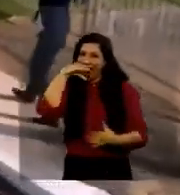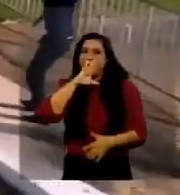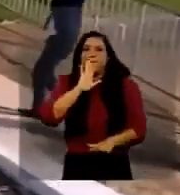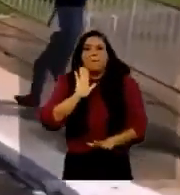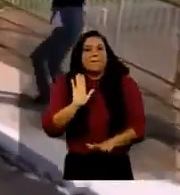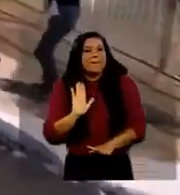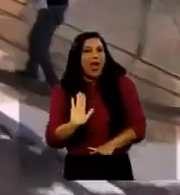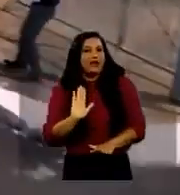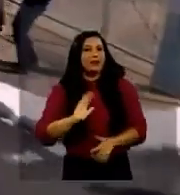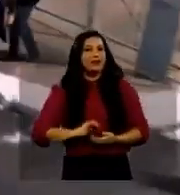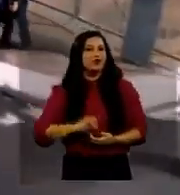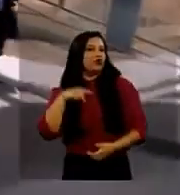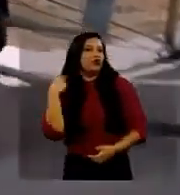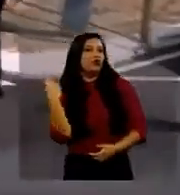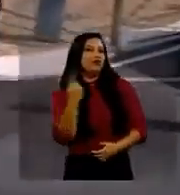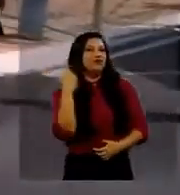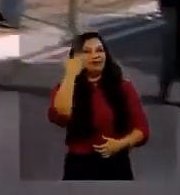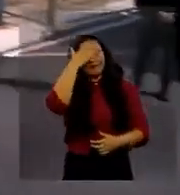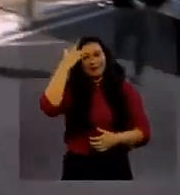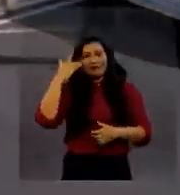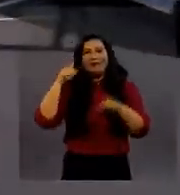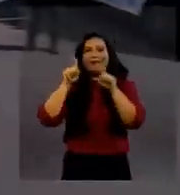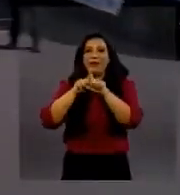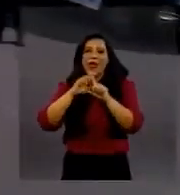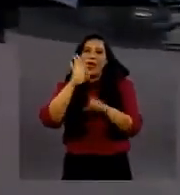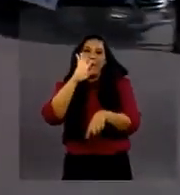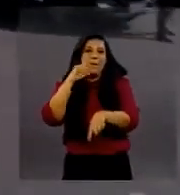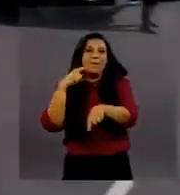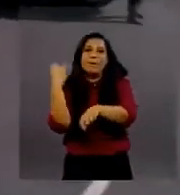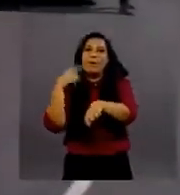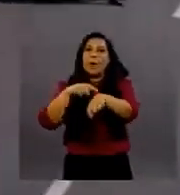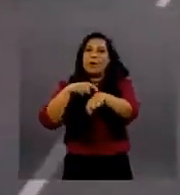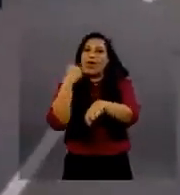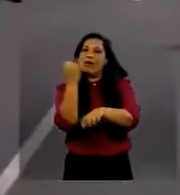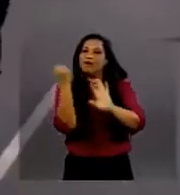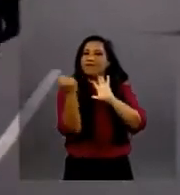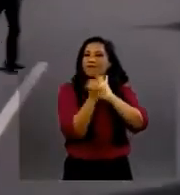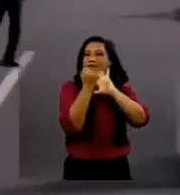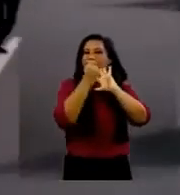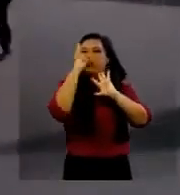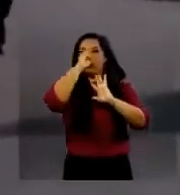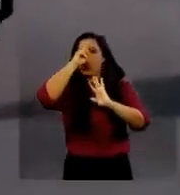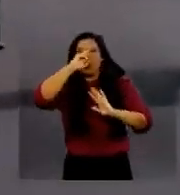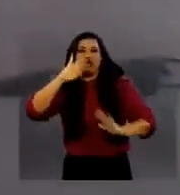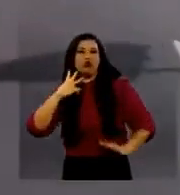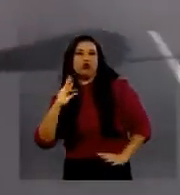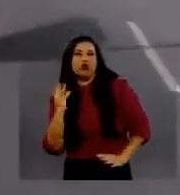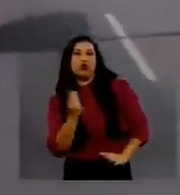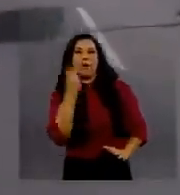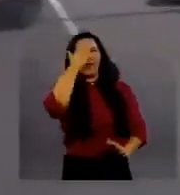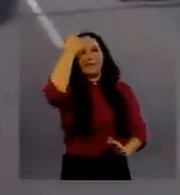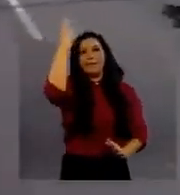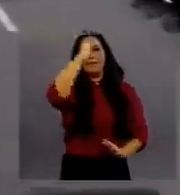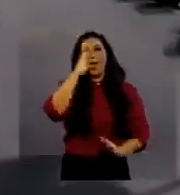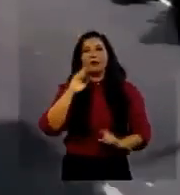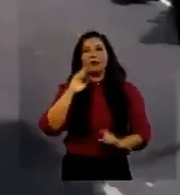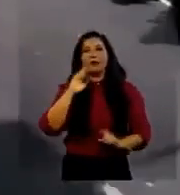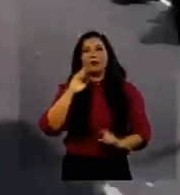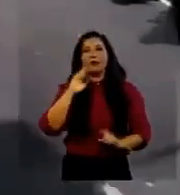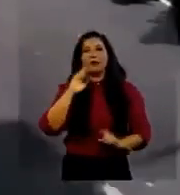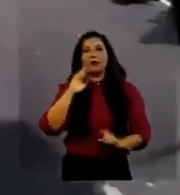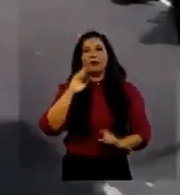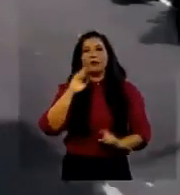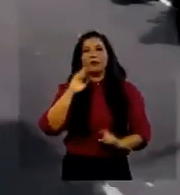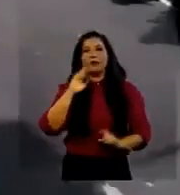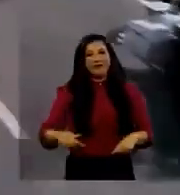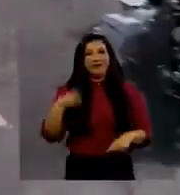mas todo mundo participando também desse momento histórico, né, para todos os brasileiros, que é a posse de um presidente da República, de um vice-presidente